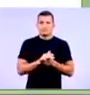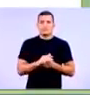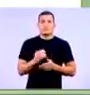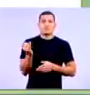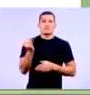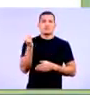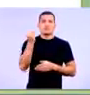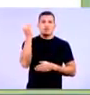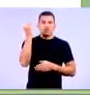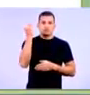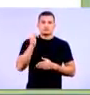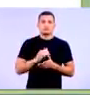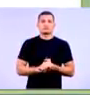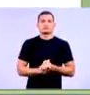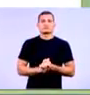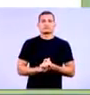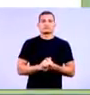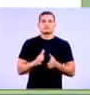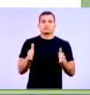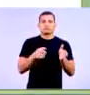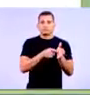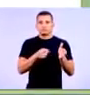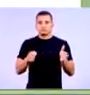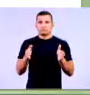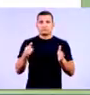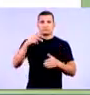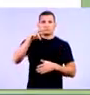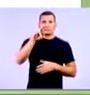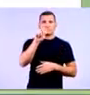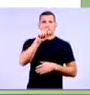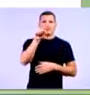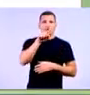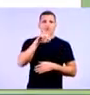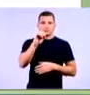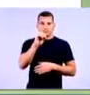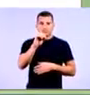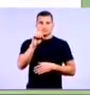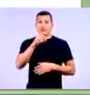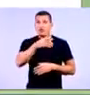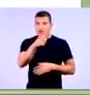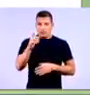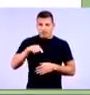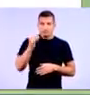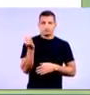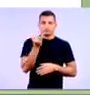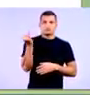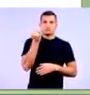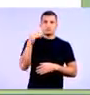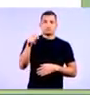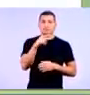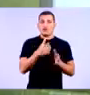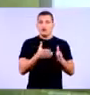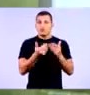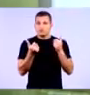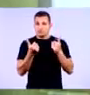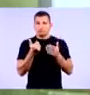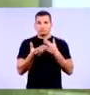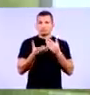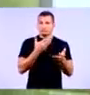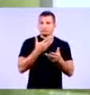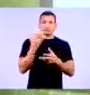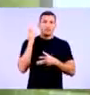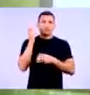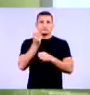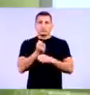importantes sobre prazos. Prazos para vocês é muito importante quando vocês quiserem solicitar qualquer